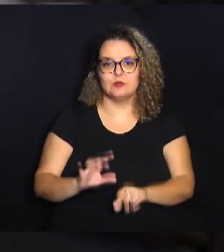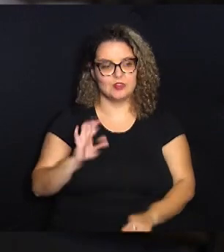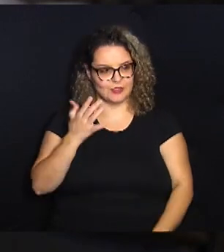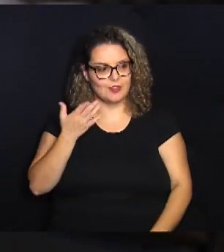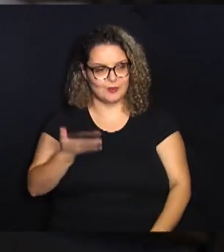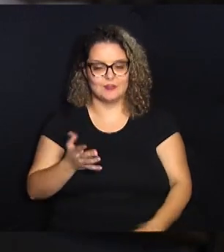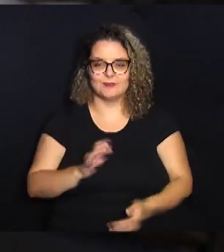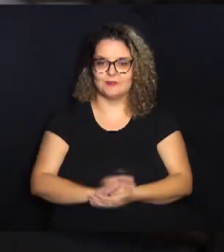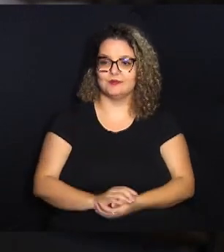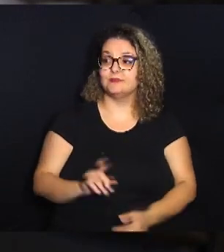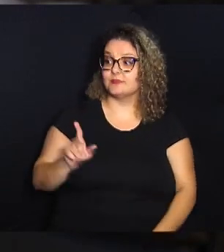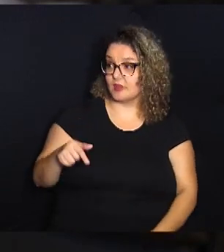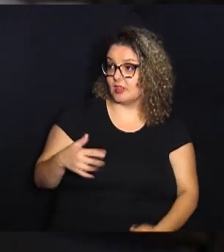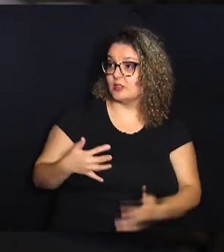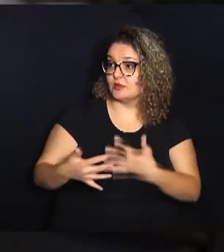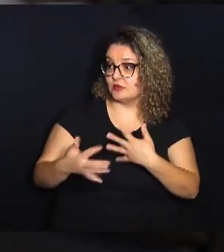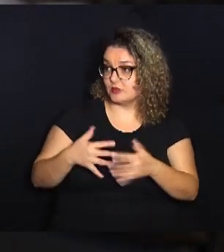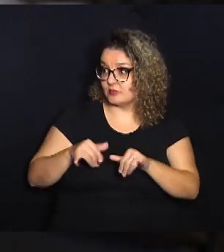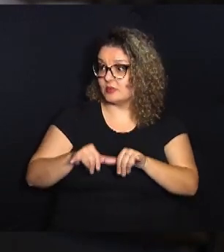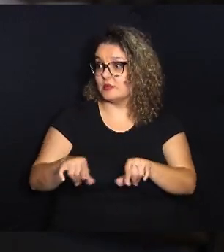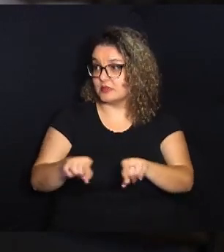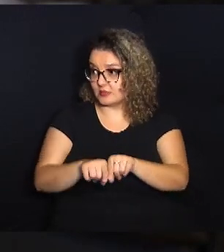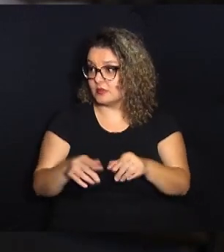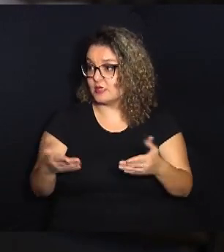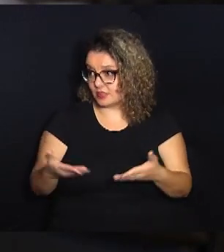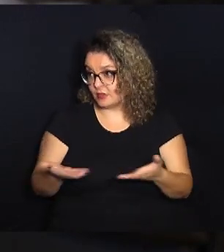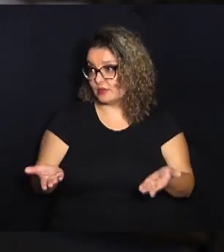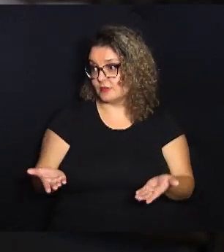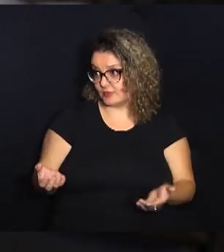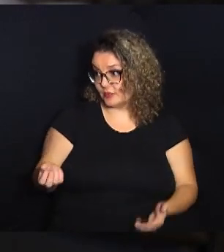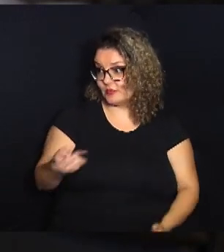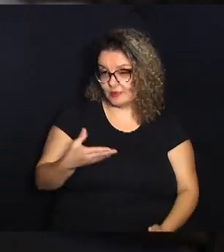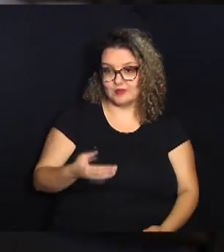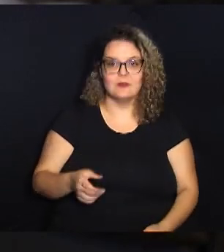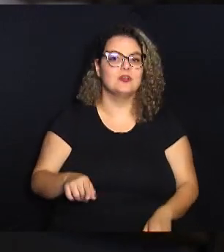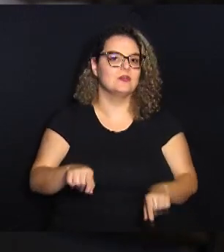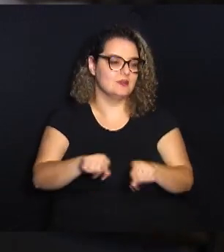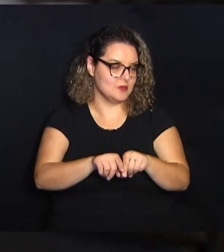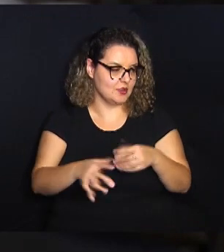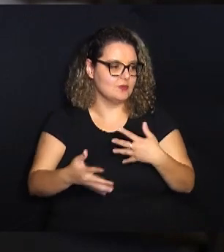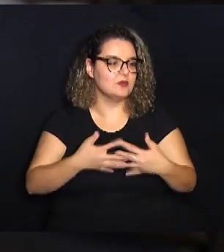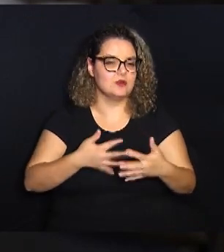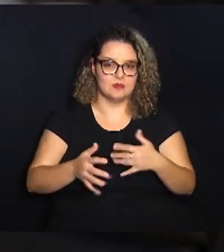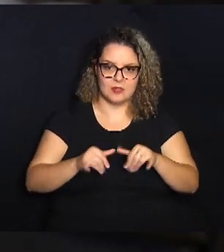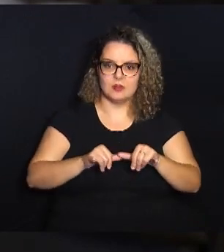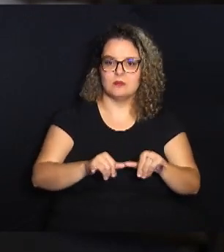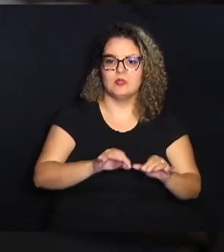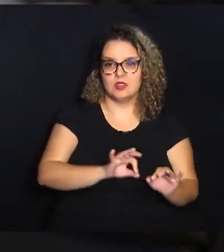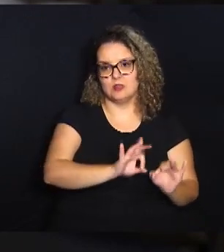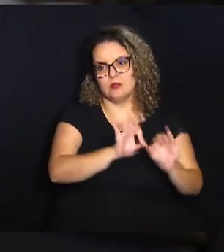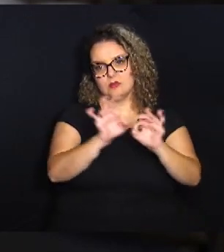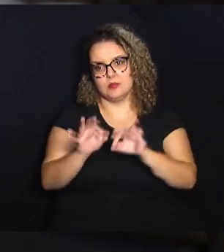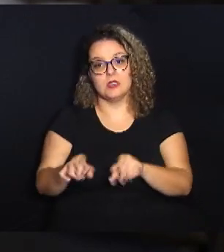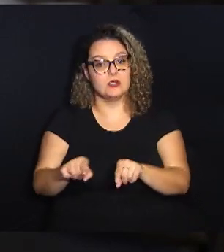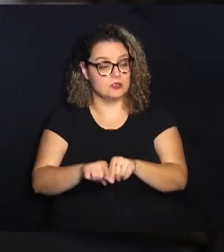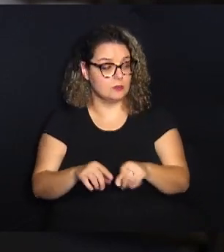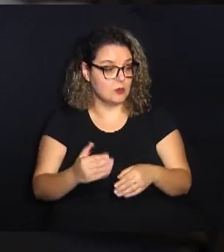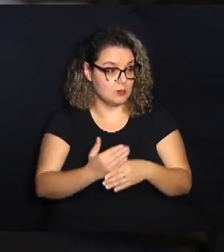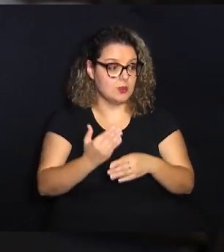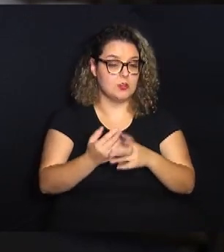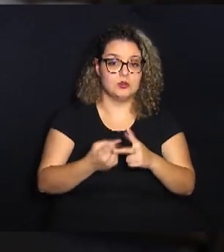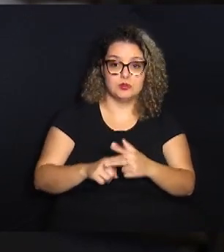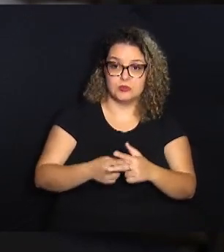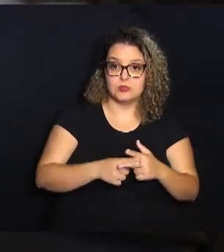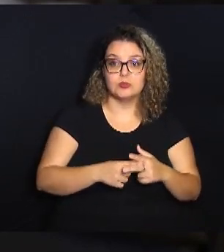aconteça. E o Terminal Mercado também agora novo. Terminal Mercado, que acompanha também a obra de reforma